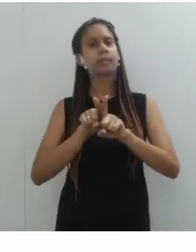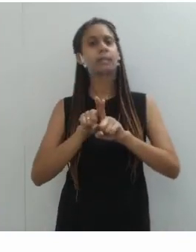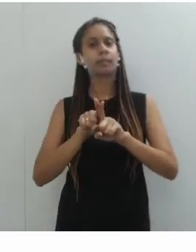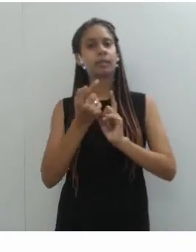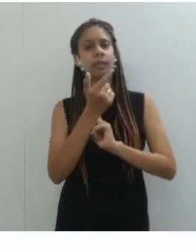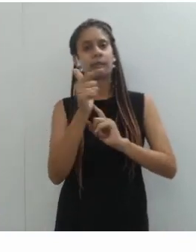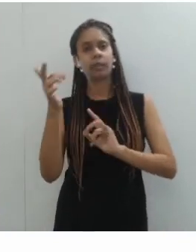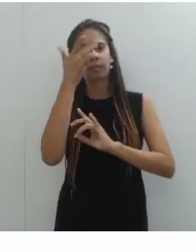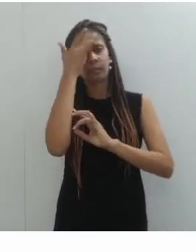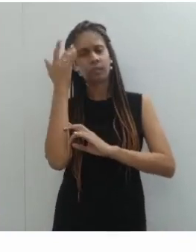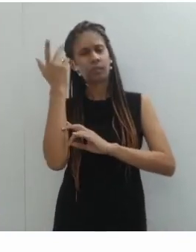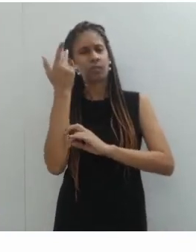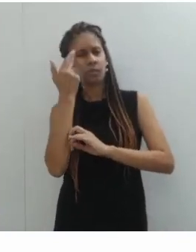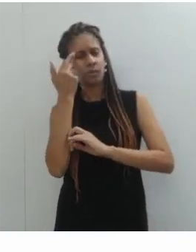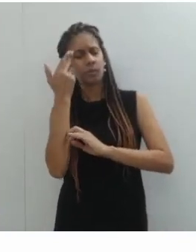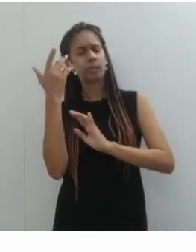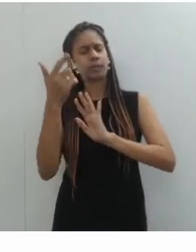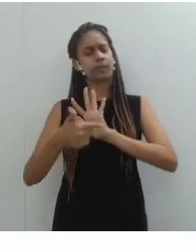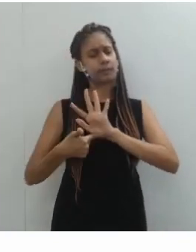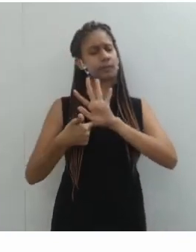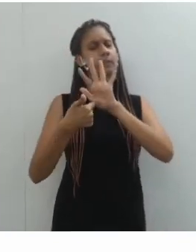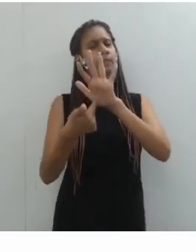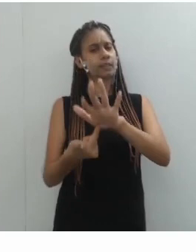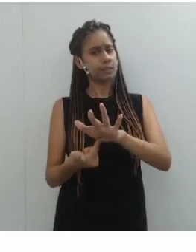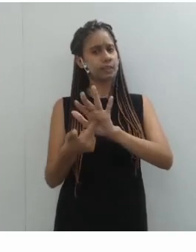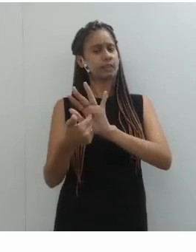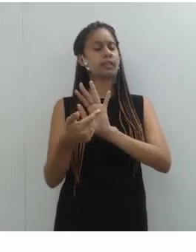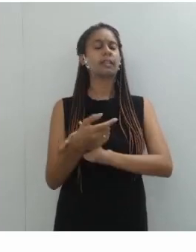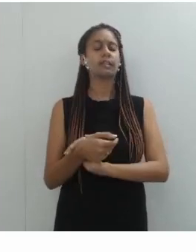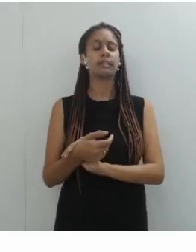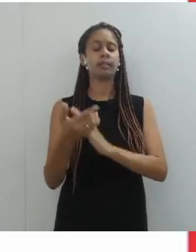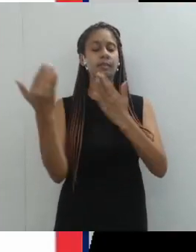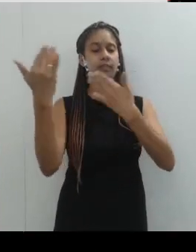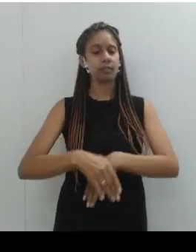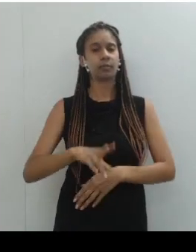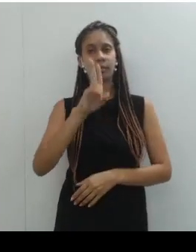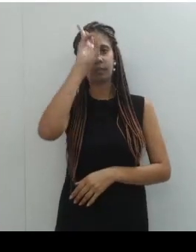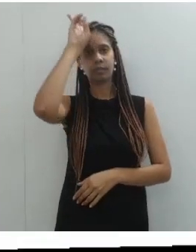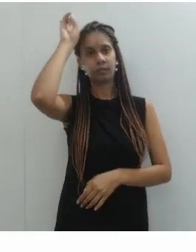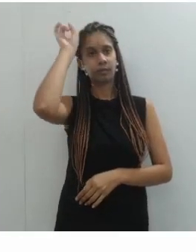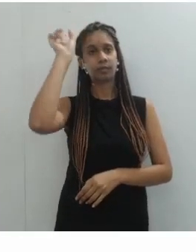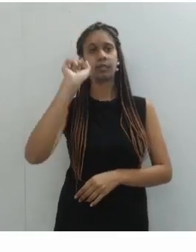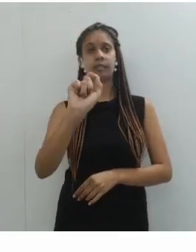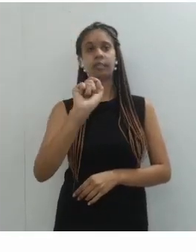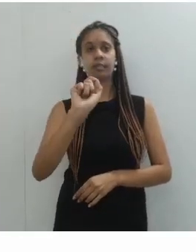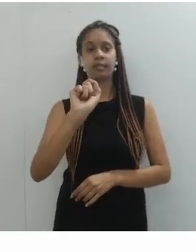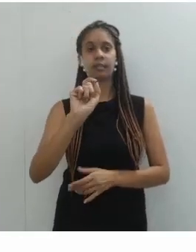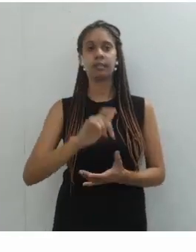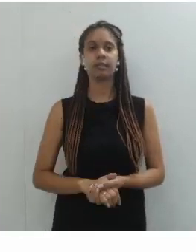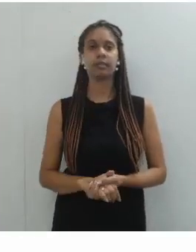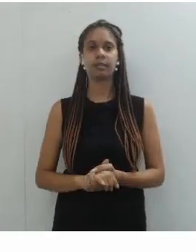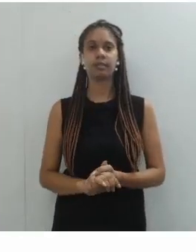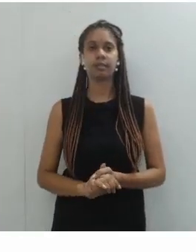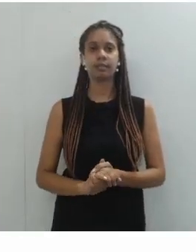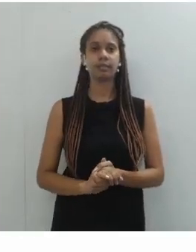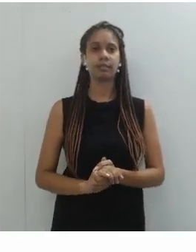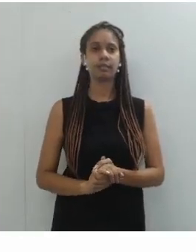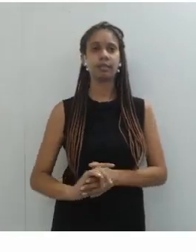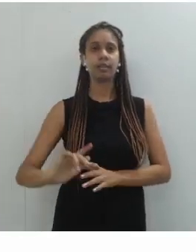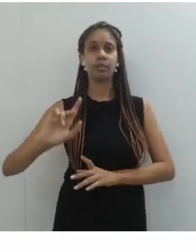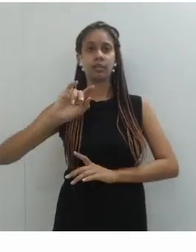costuma aparecer com frequência nas provas de vestibular. Dessa vez é o Erich